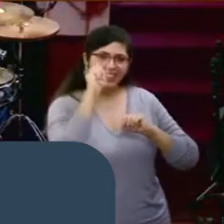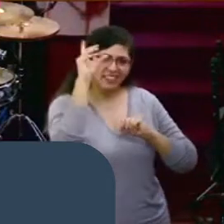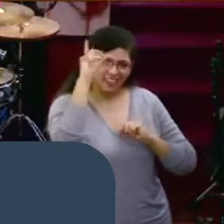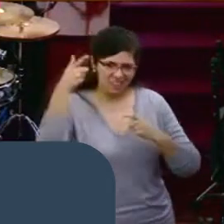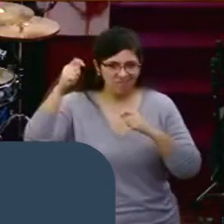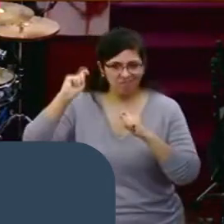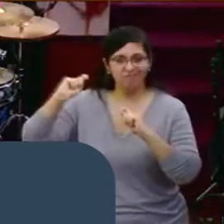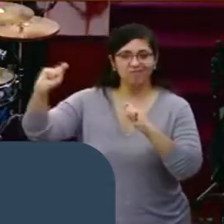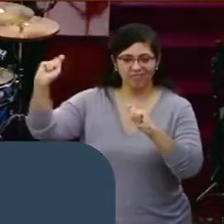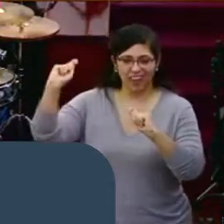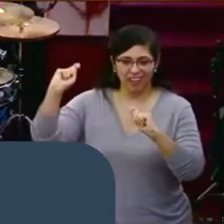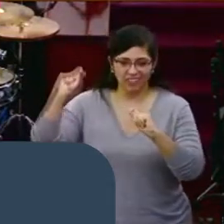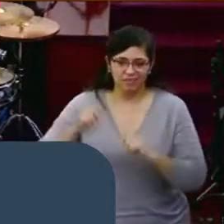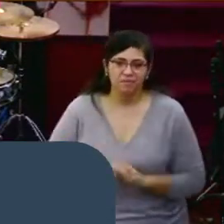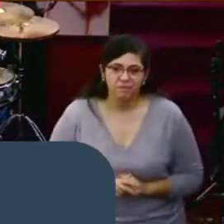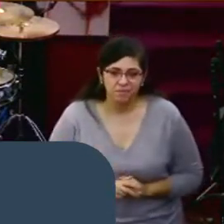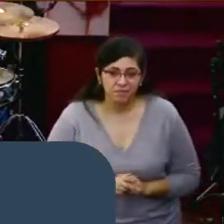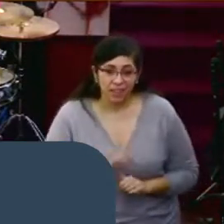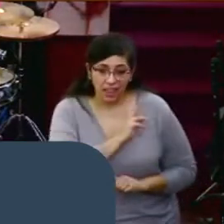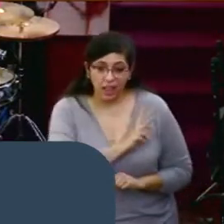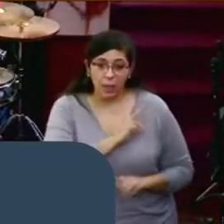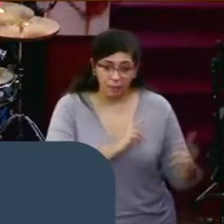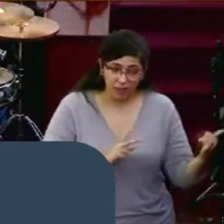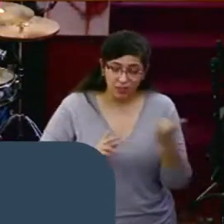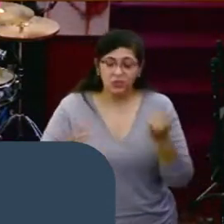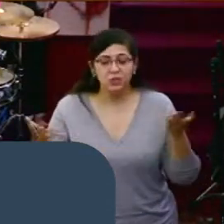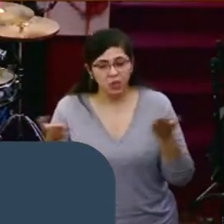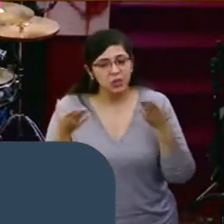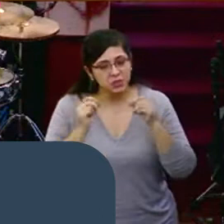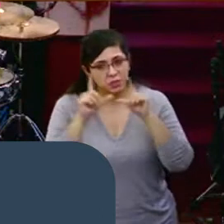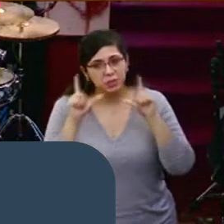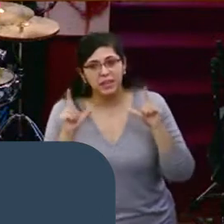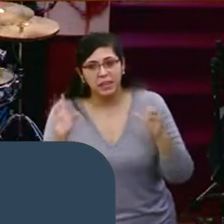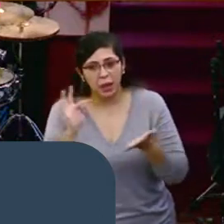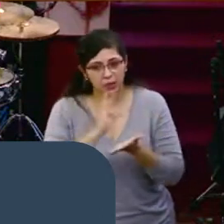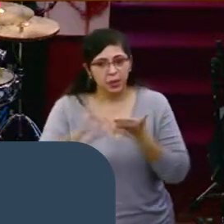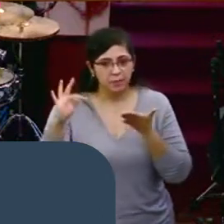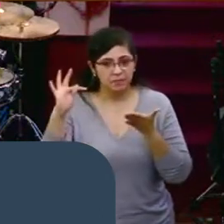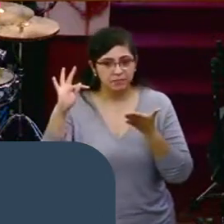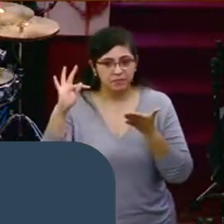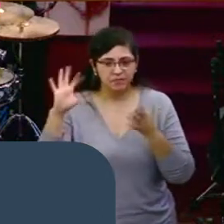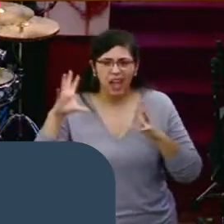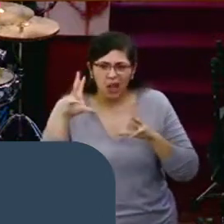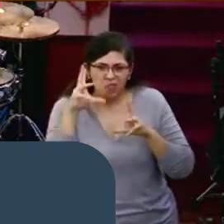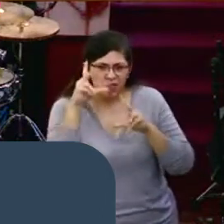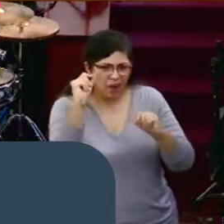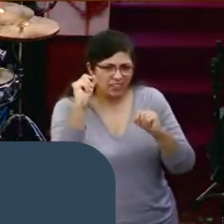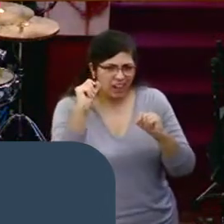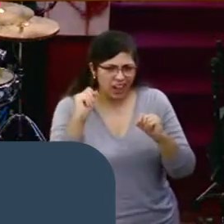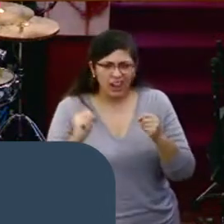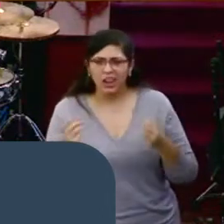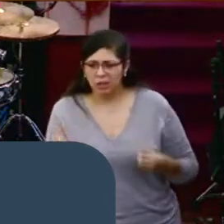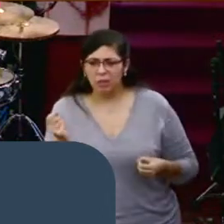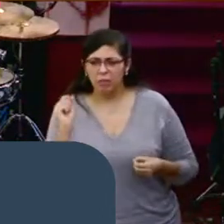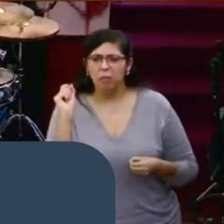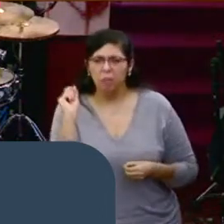e é isso que nós vamos pensar nessa manhã como viver com essa força onde está essa força